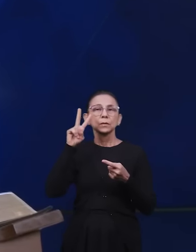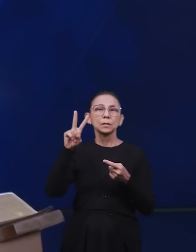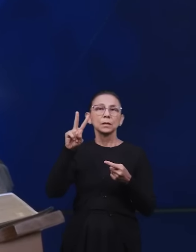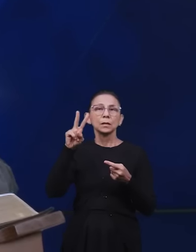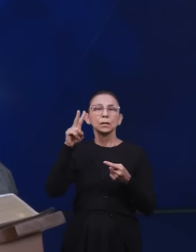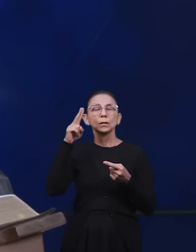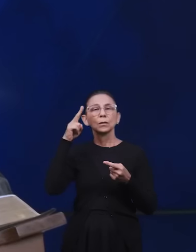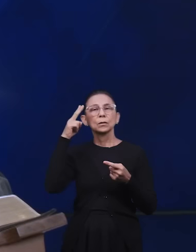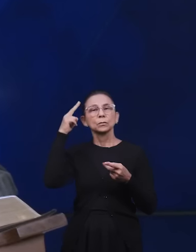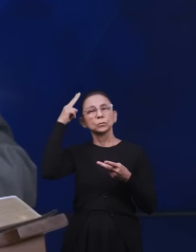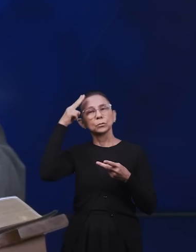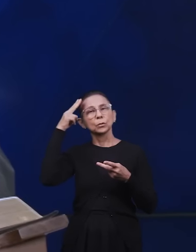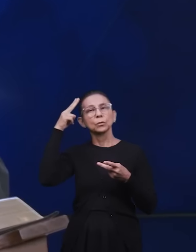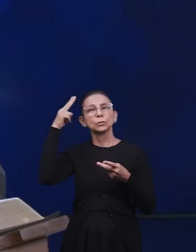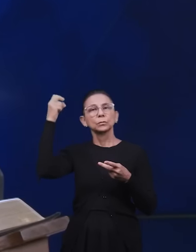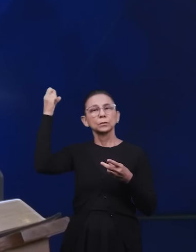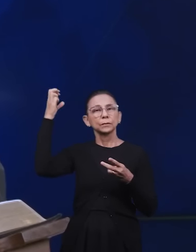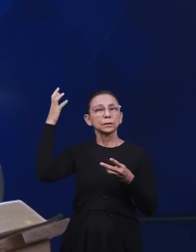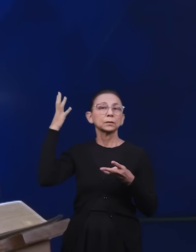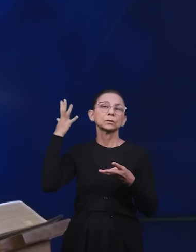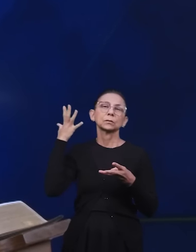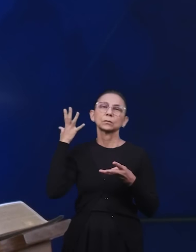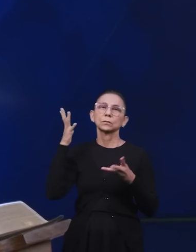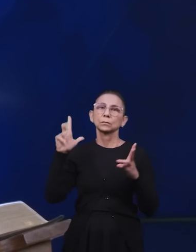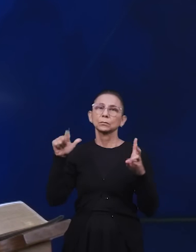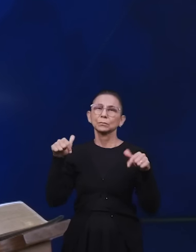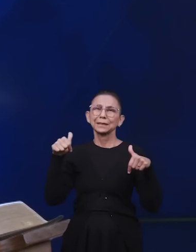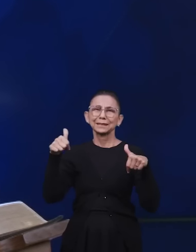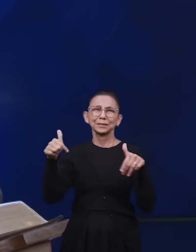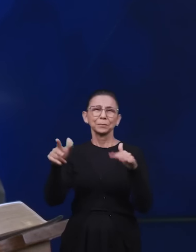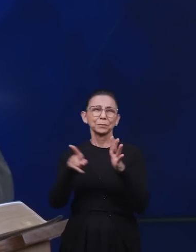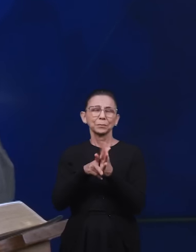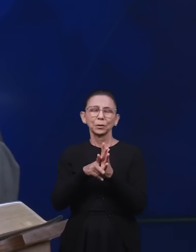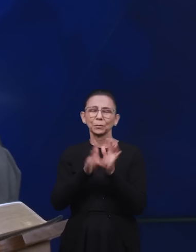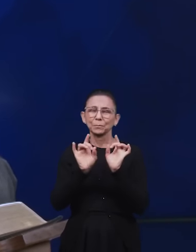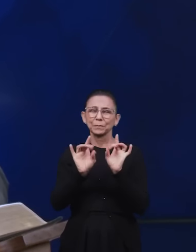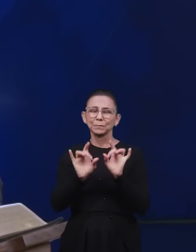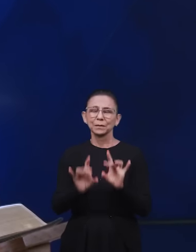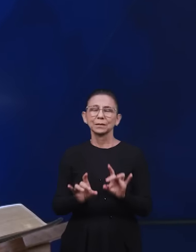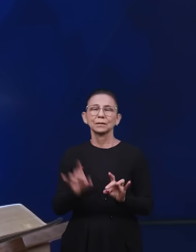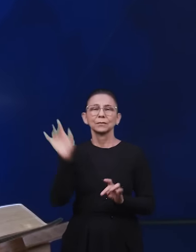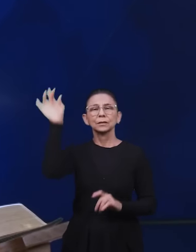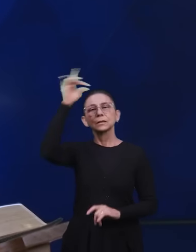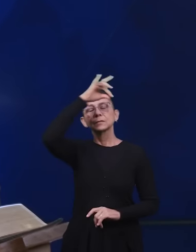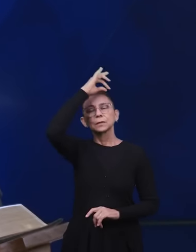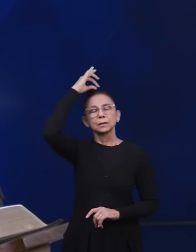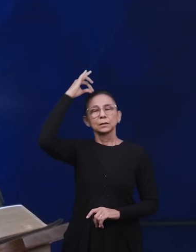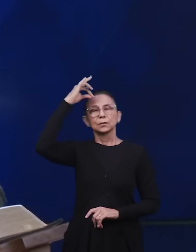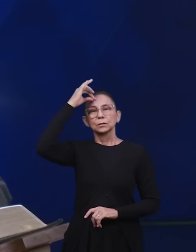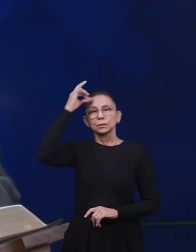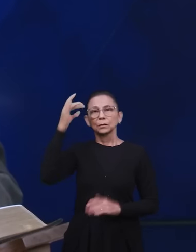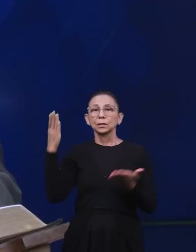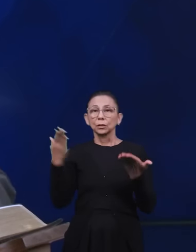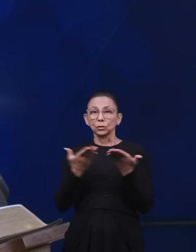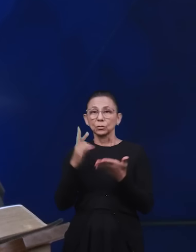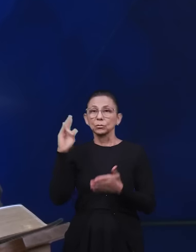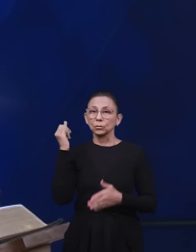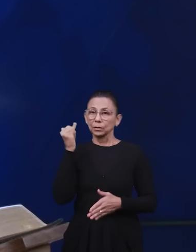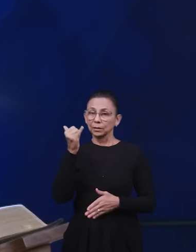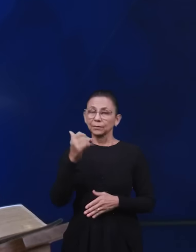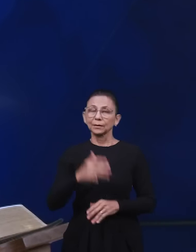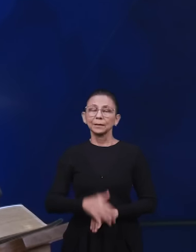espirituais. São visões, sonhos, revelações, uma operação do Senhor. E o Senhor quer falar